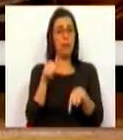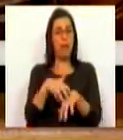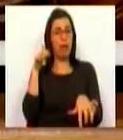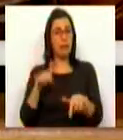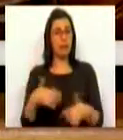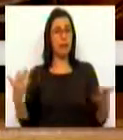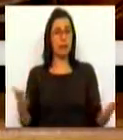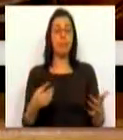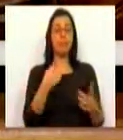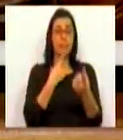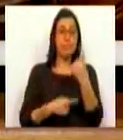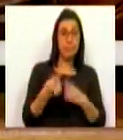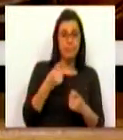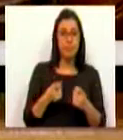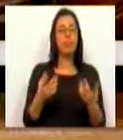Parlamento.